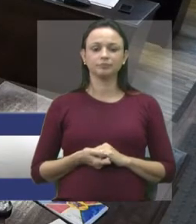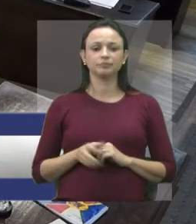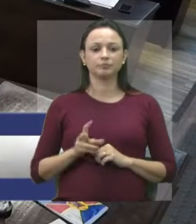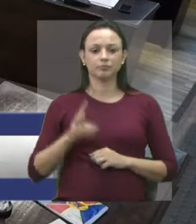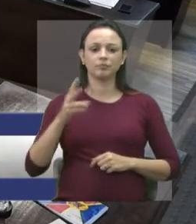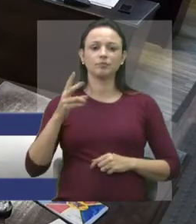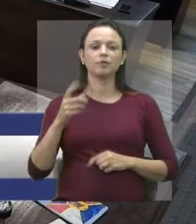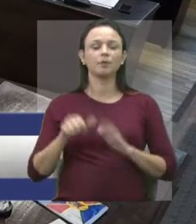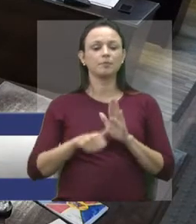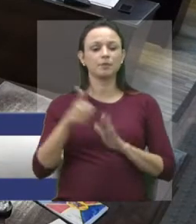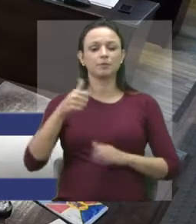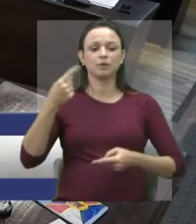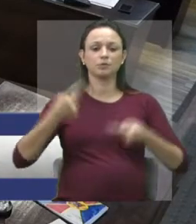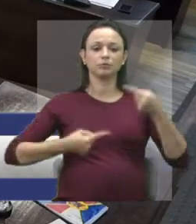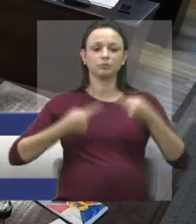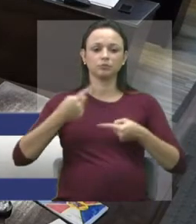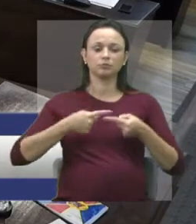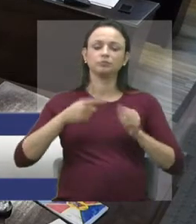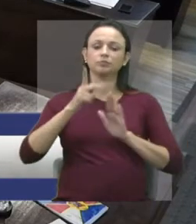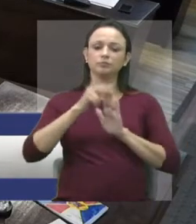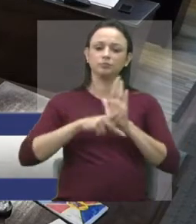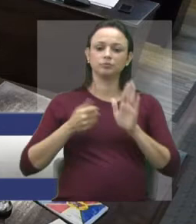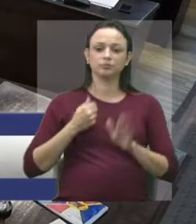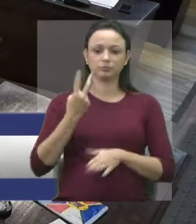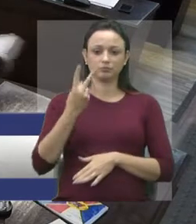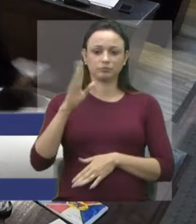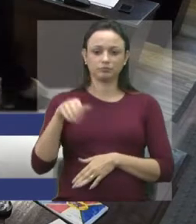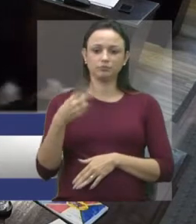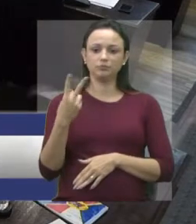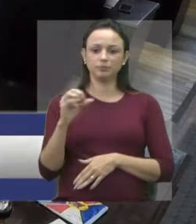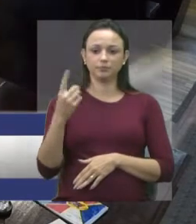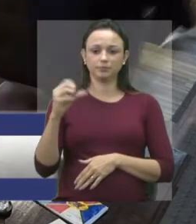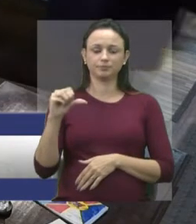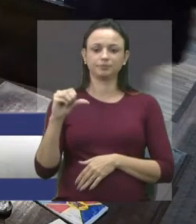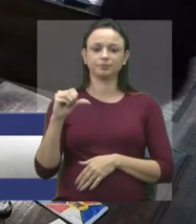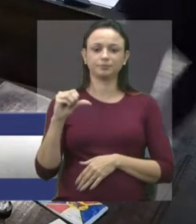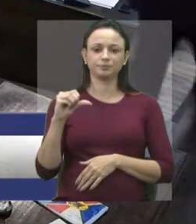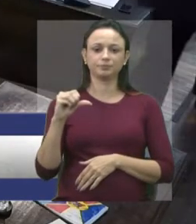Continua em primeira discussão o processo número 2/2019.